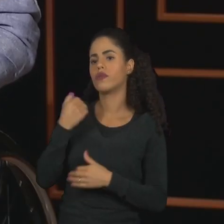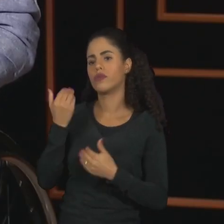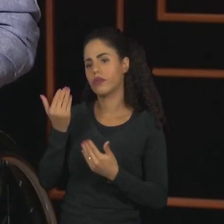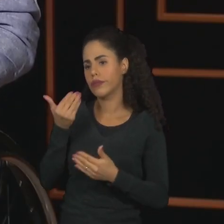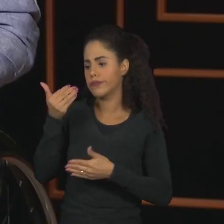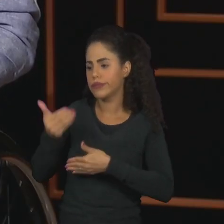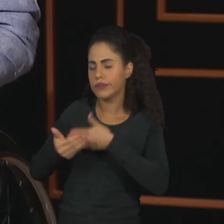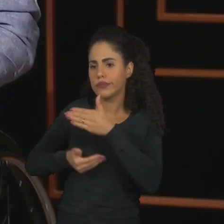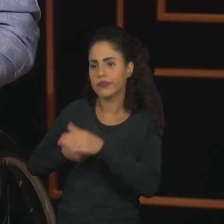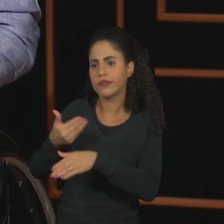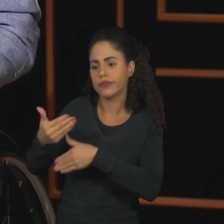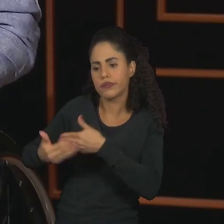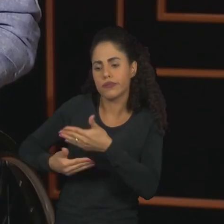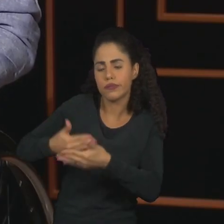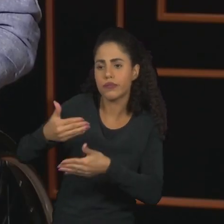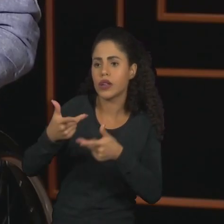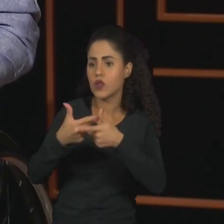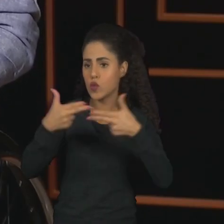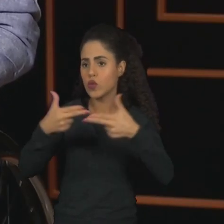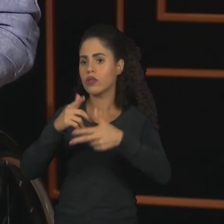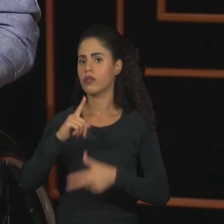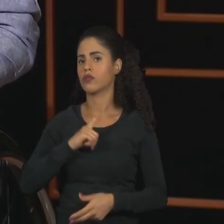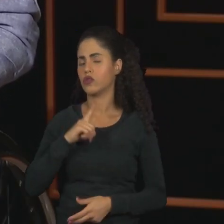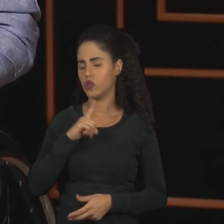muita consideração